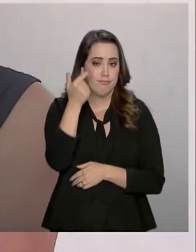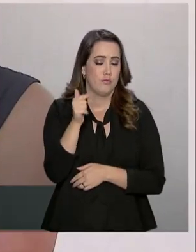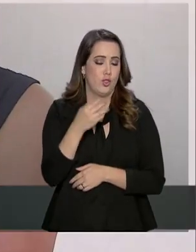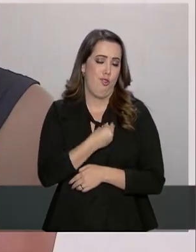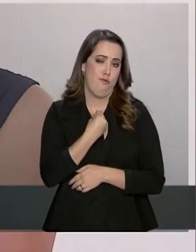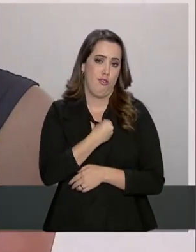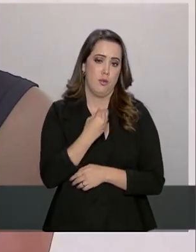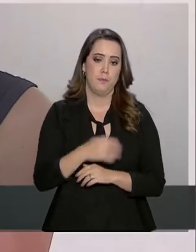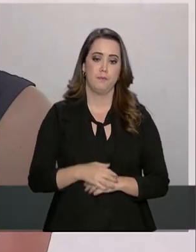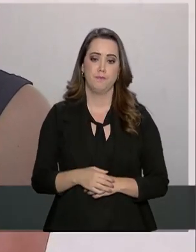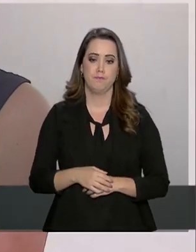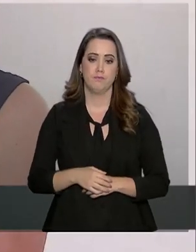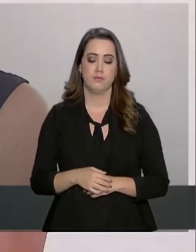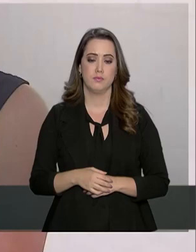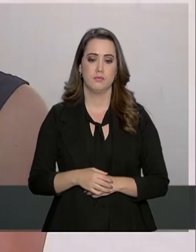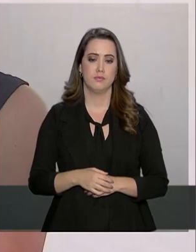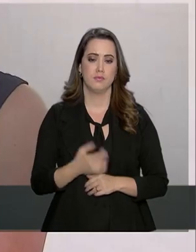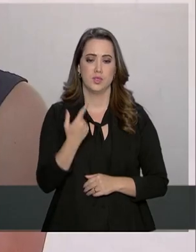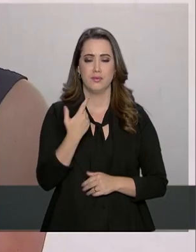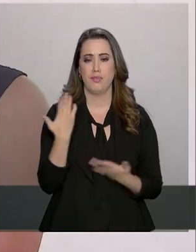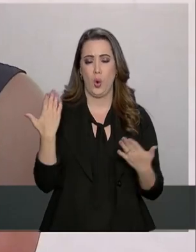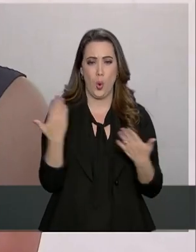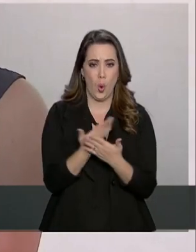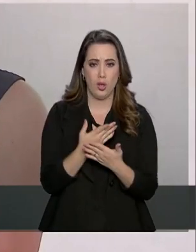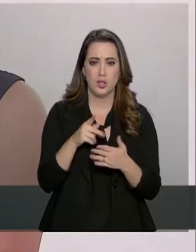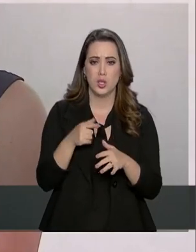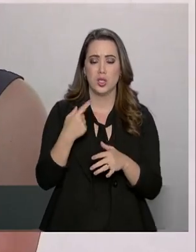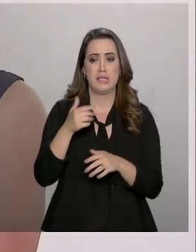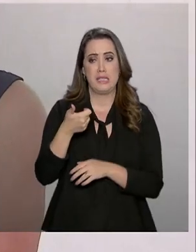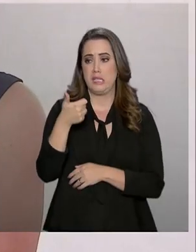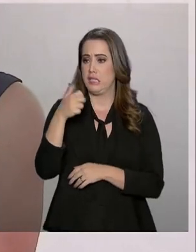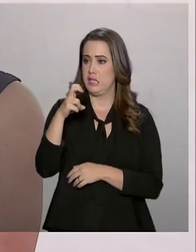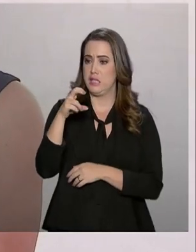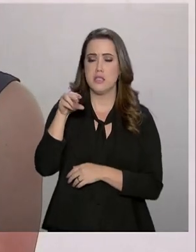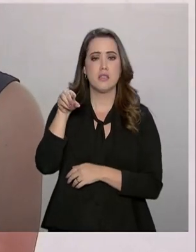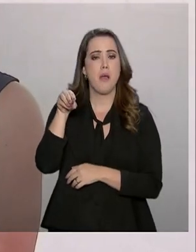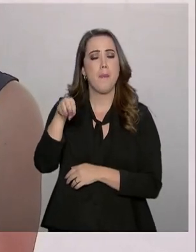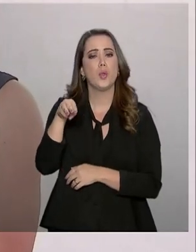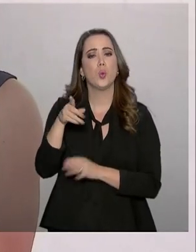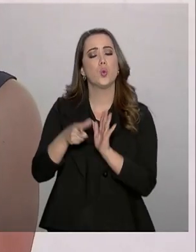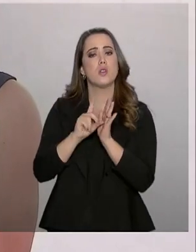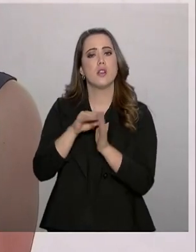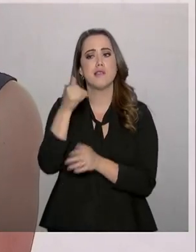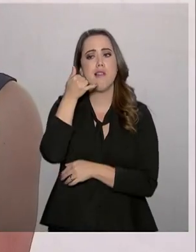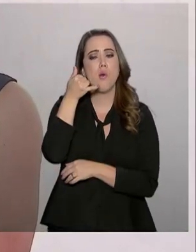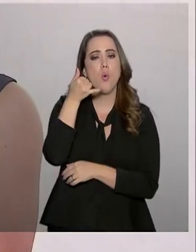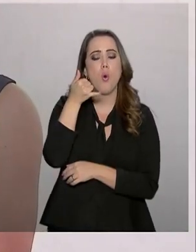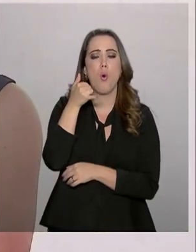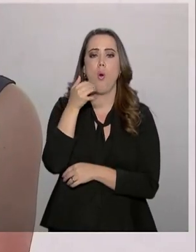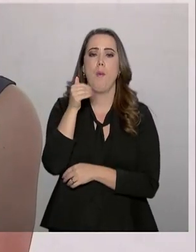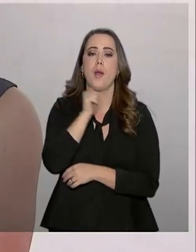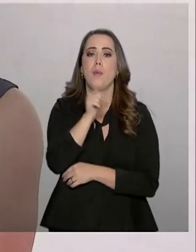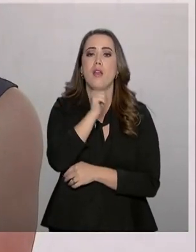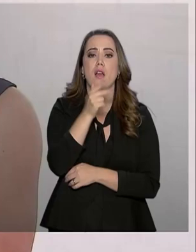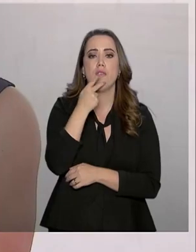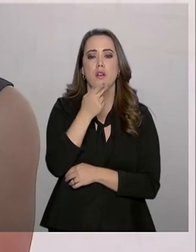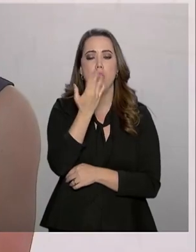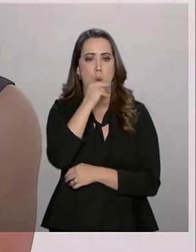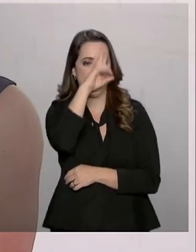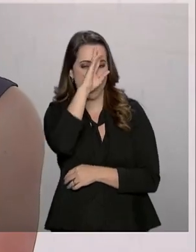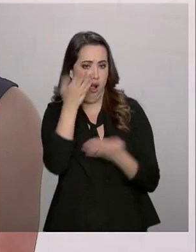vez nesse acidente que houve, 15 minutos antes, ele ligou para a esposa dele, dizendo que ia